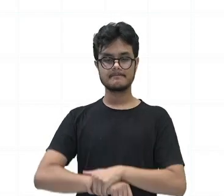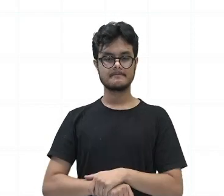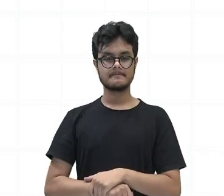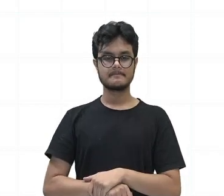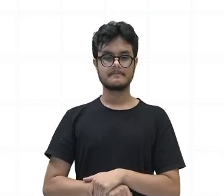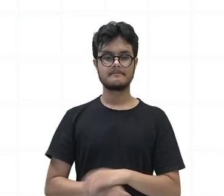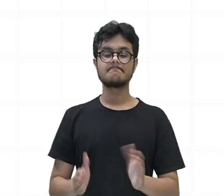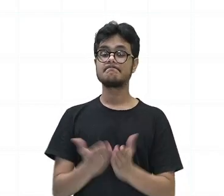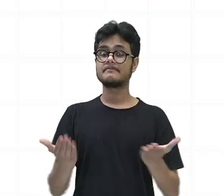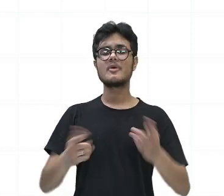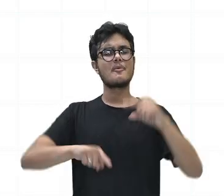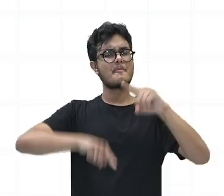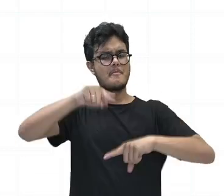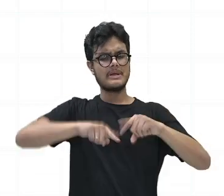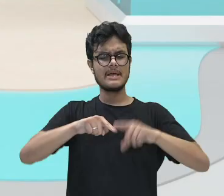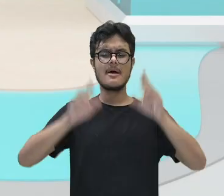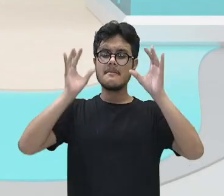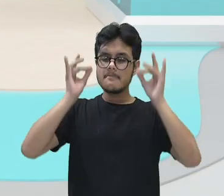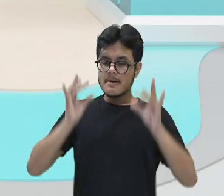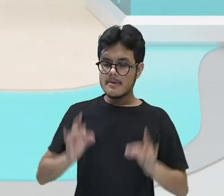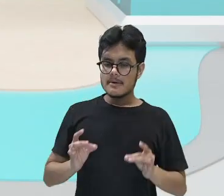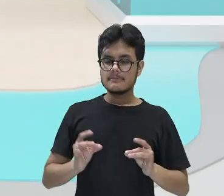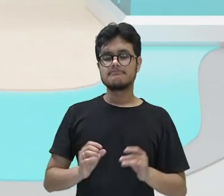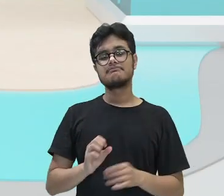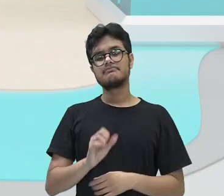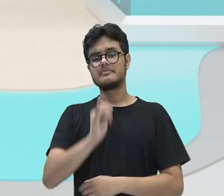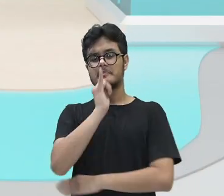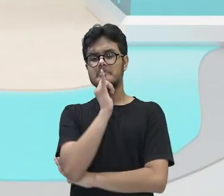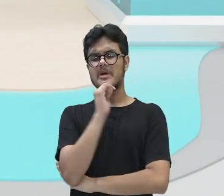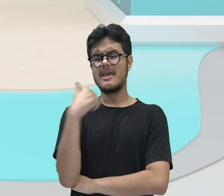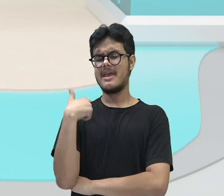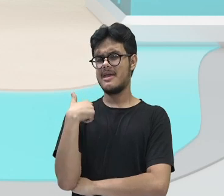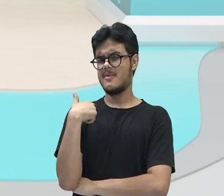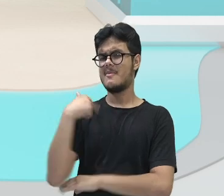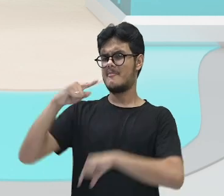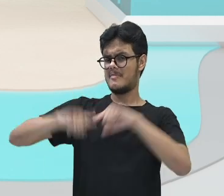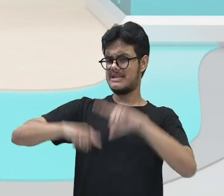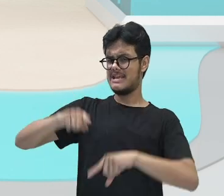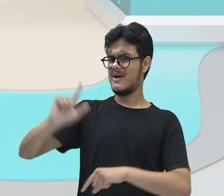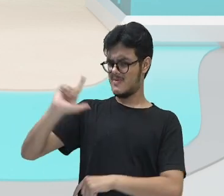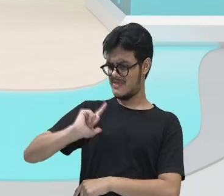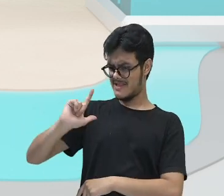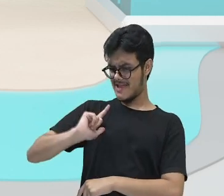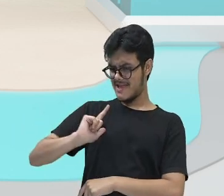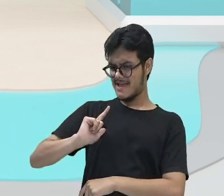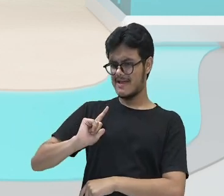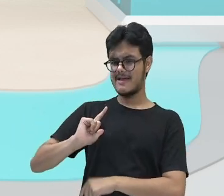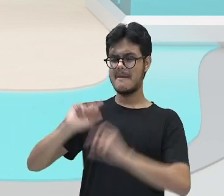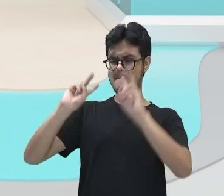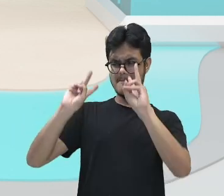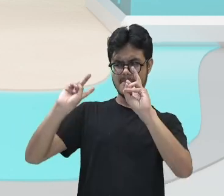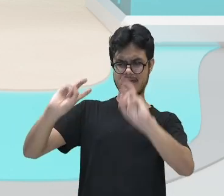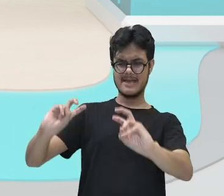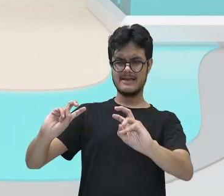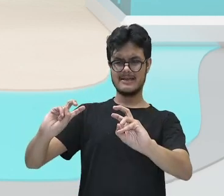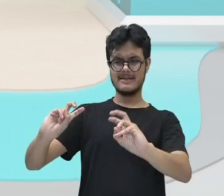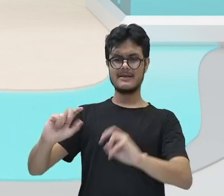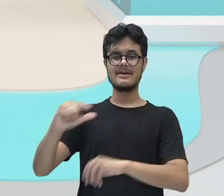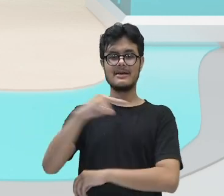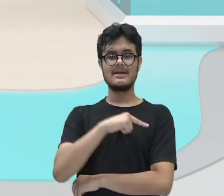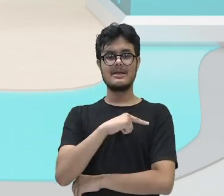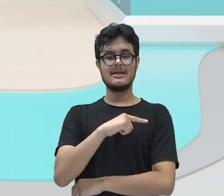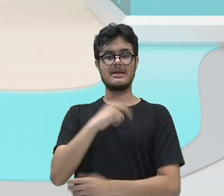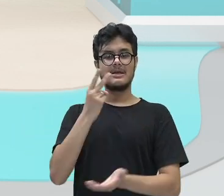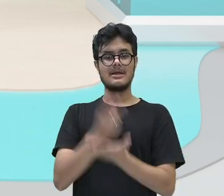da produção, ok? Então, o que são esses adereços? Ora, a professora Lúcia tem algum